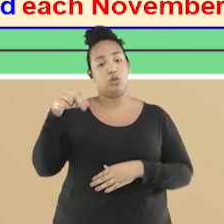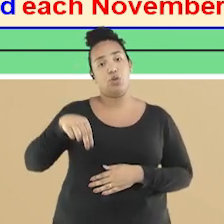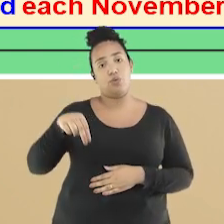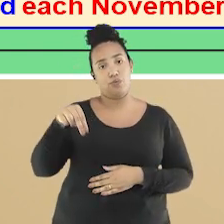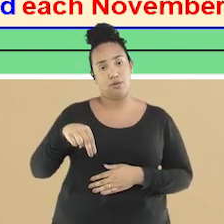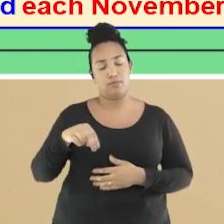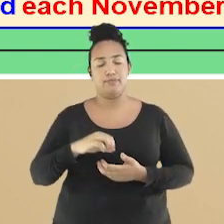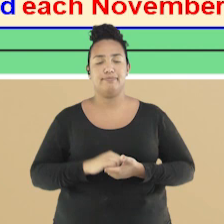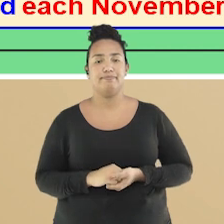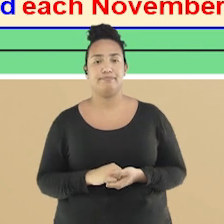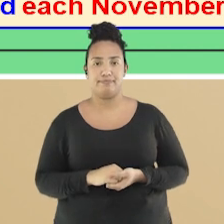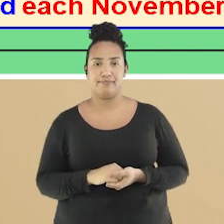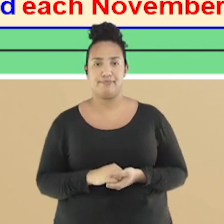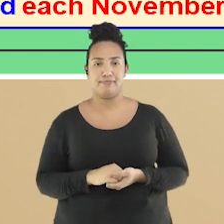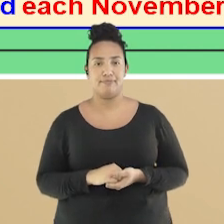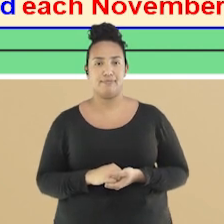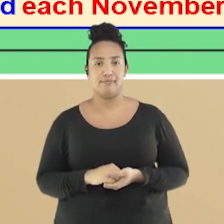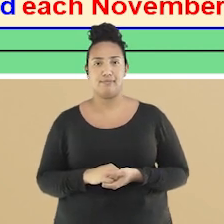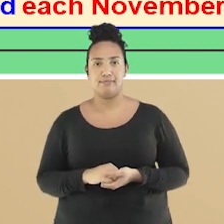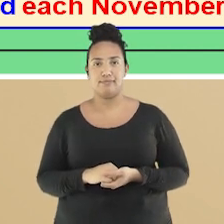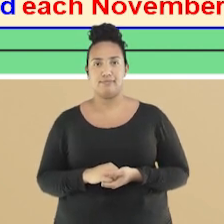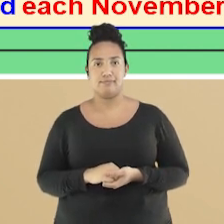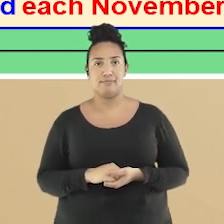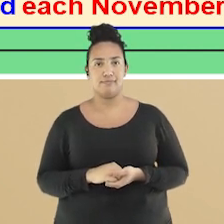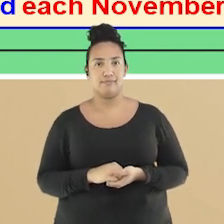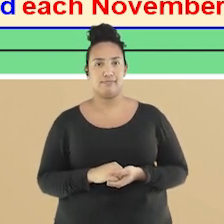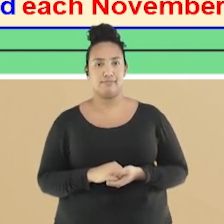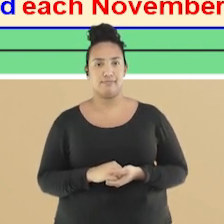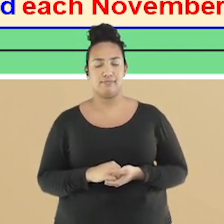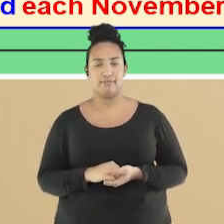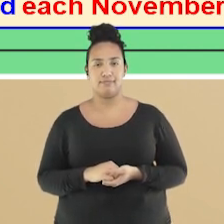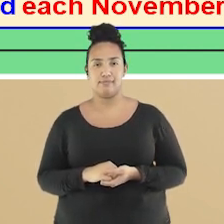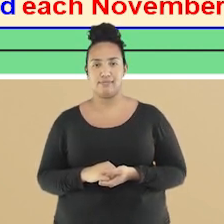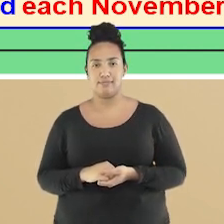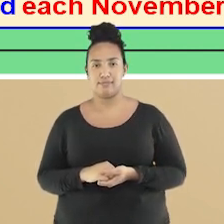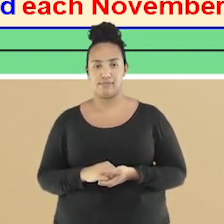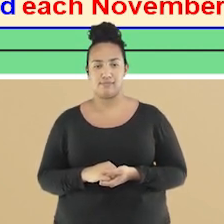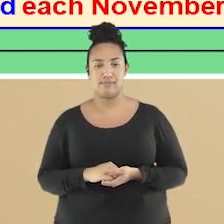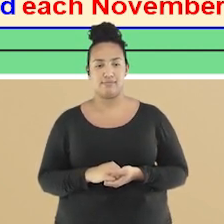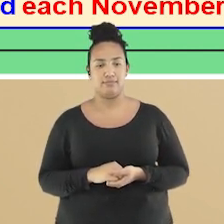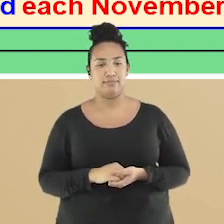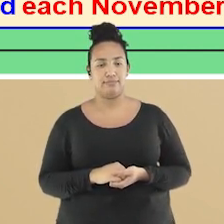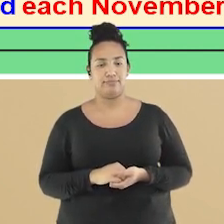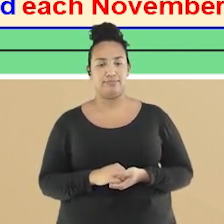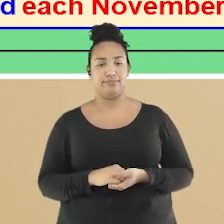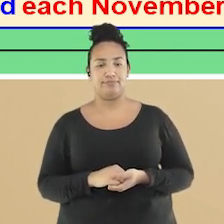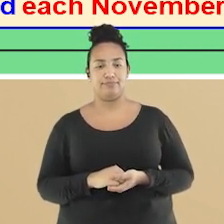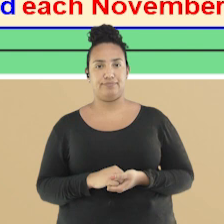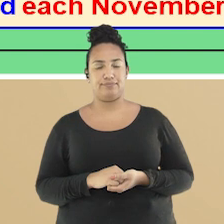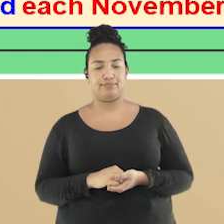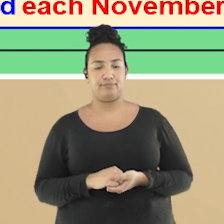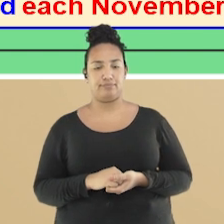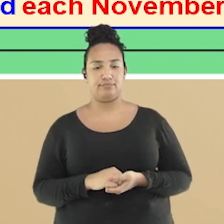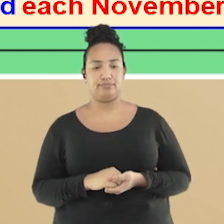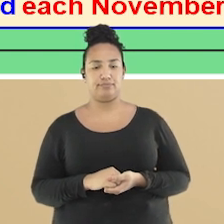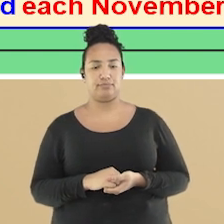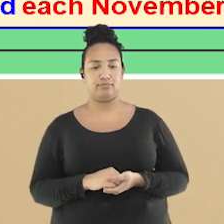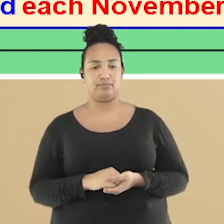In 1621, the Plymouth colonists and the Wampanoag shared an autumn